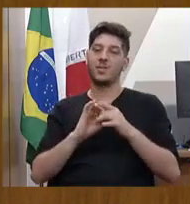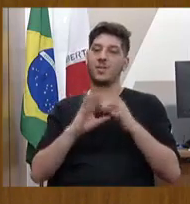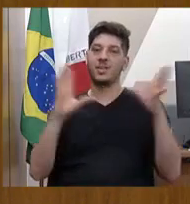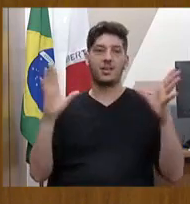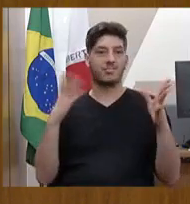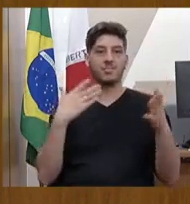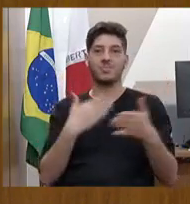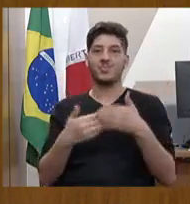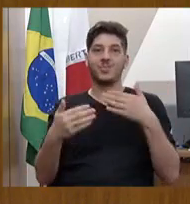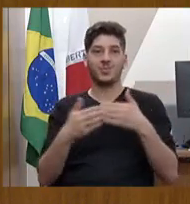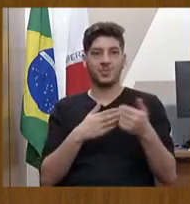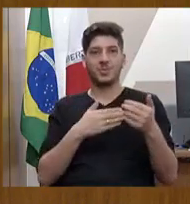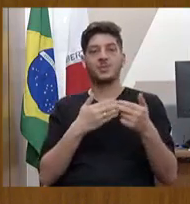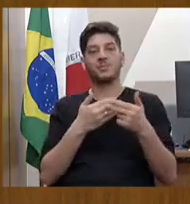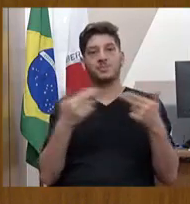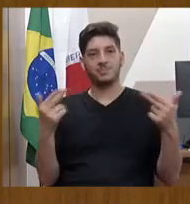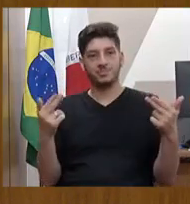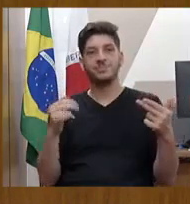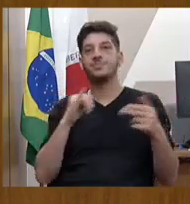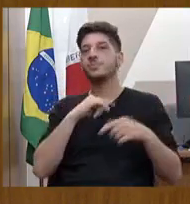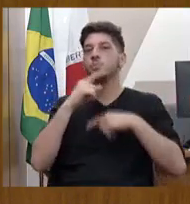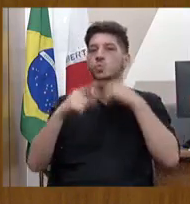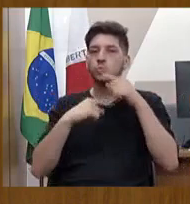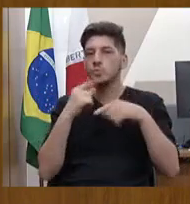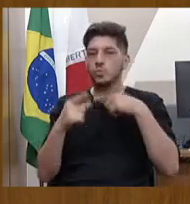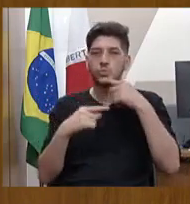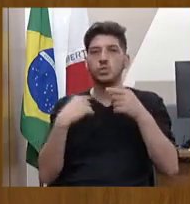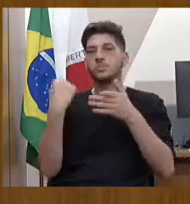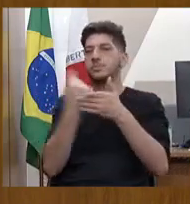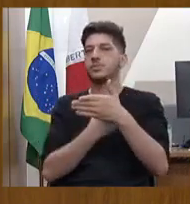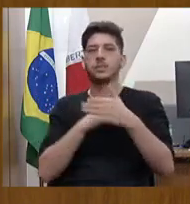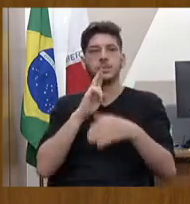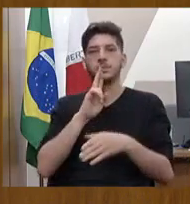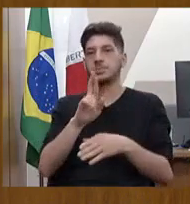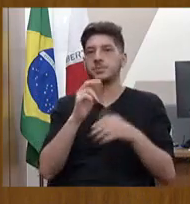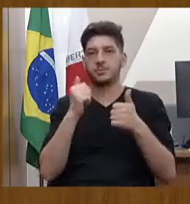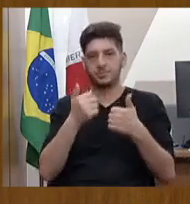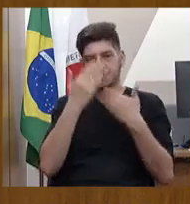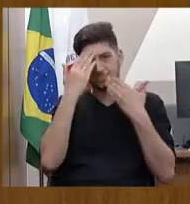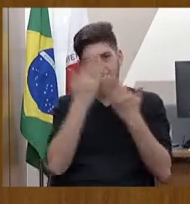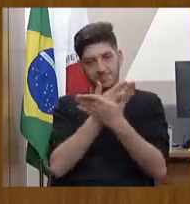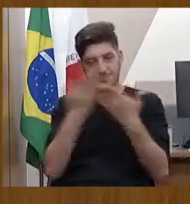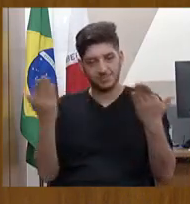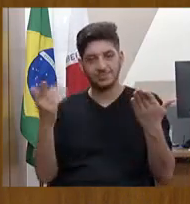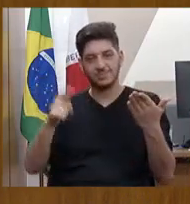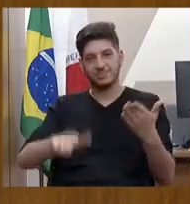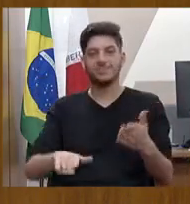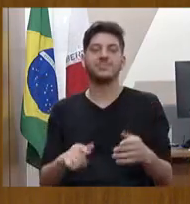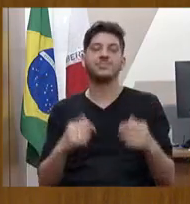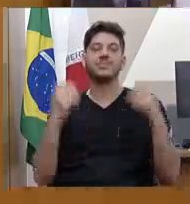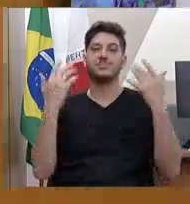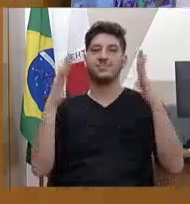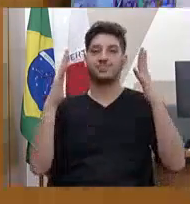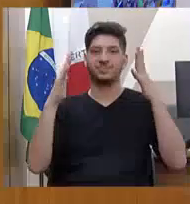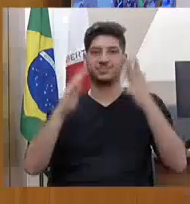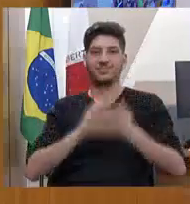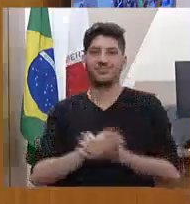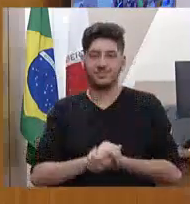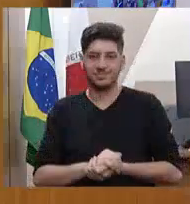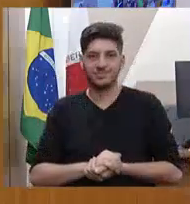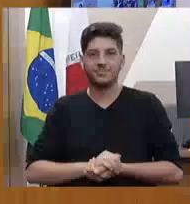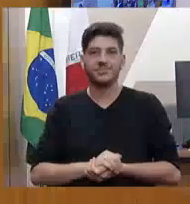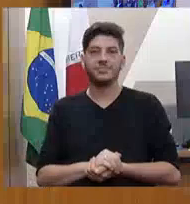para esclarecer algum ponto tirar alguma dúvida em relação a isso obrigado Betão Obrigado pessoal